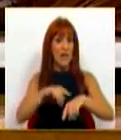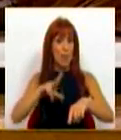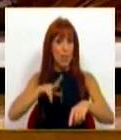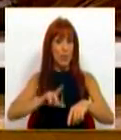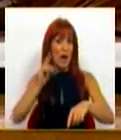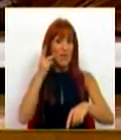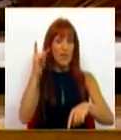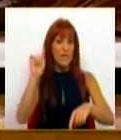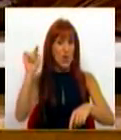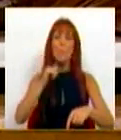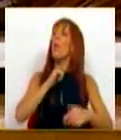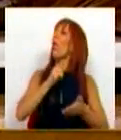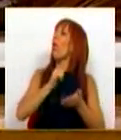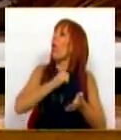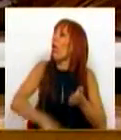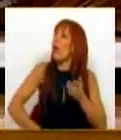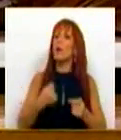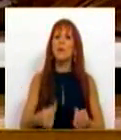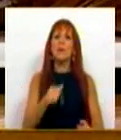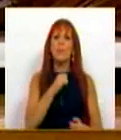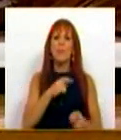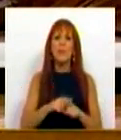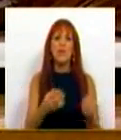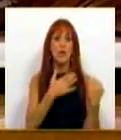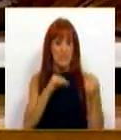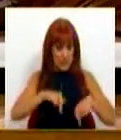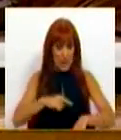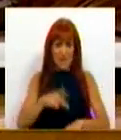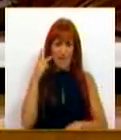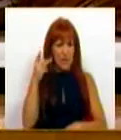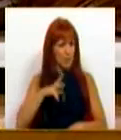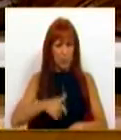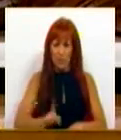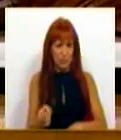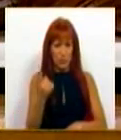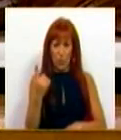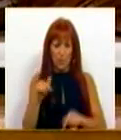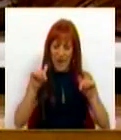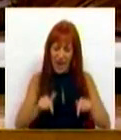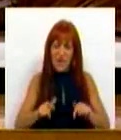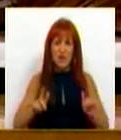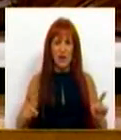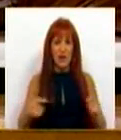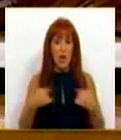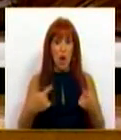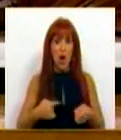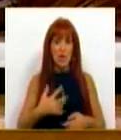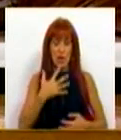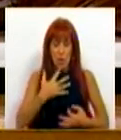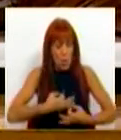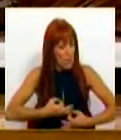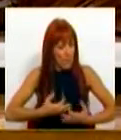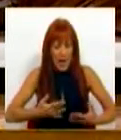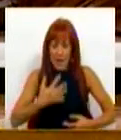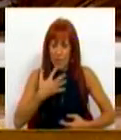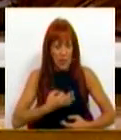país vive, demitindo-se das suas responsabilidades neste momento da vida nacional. Estamos disso